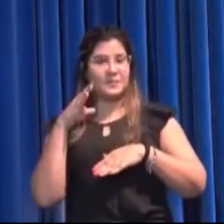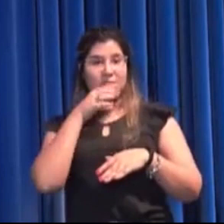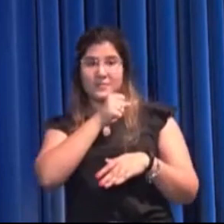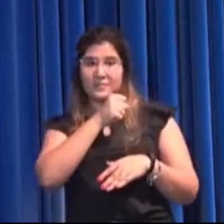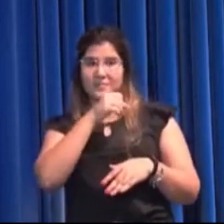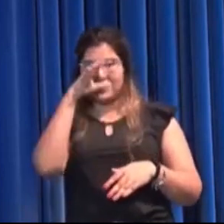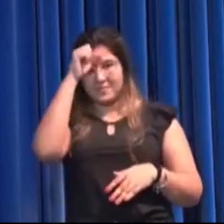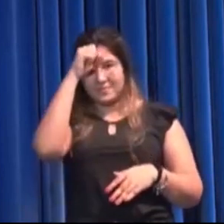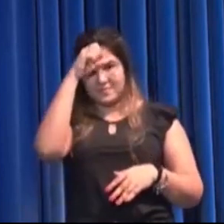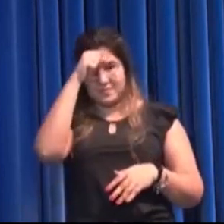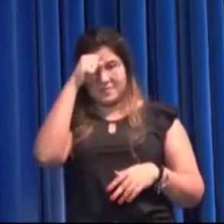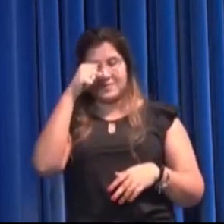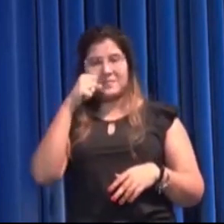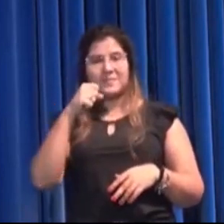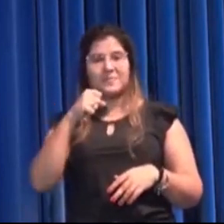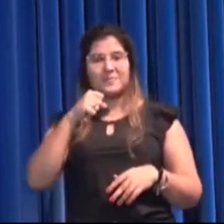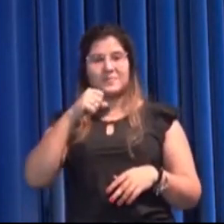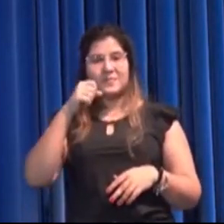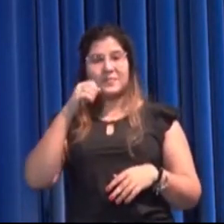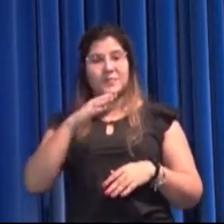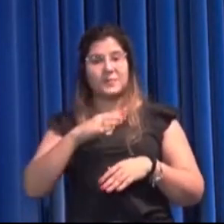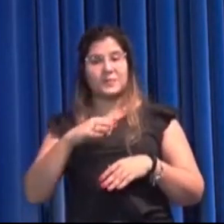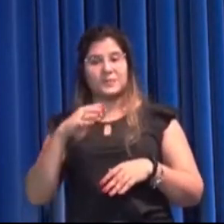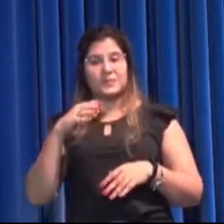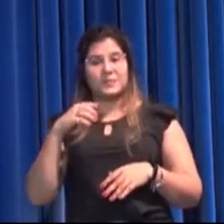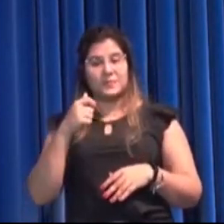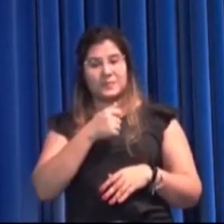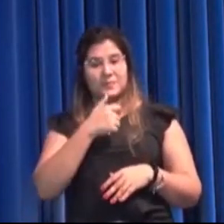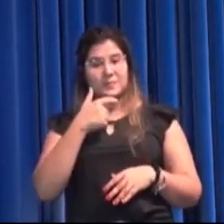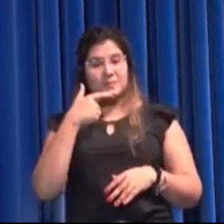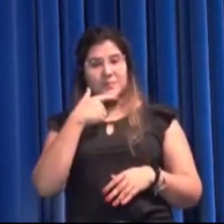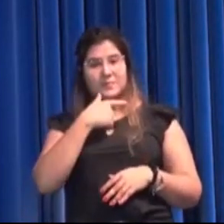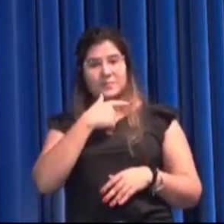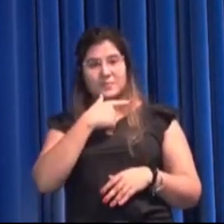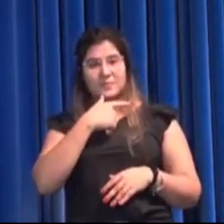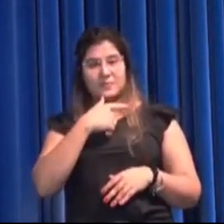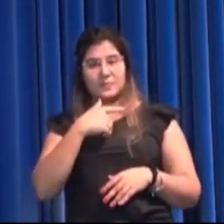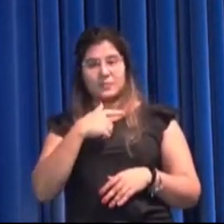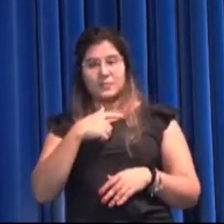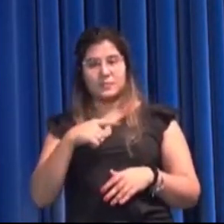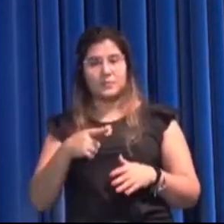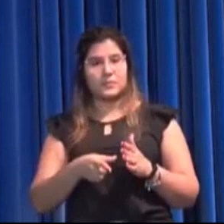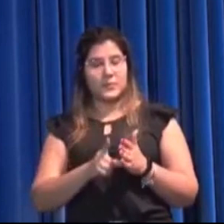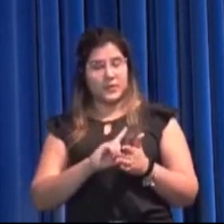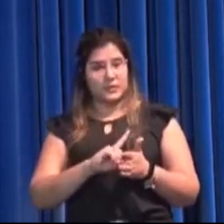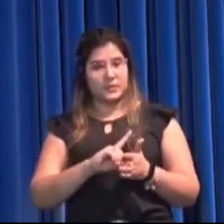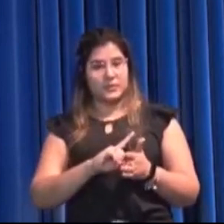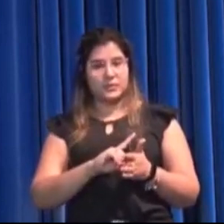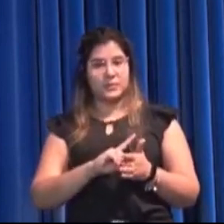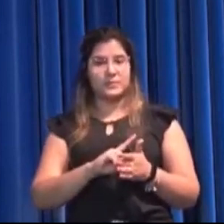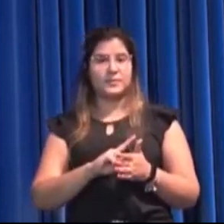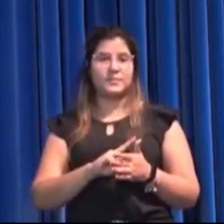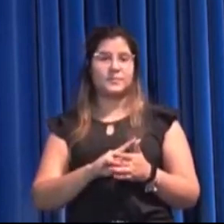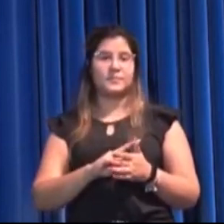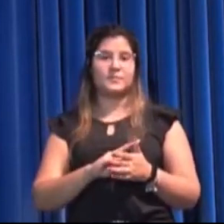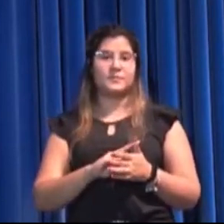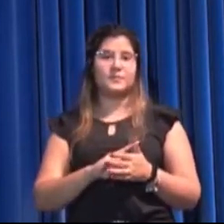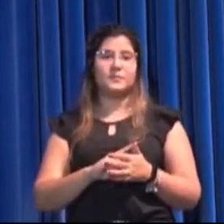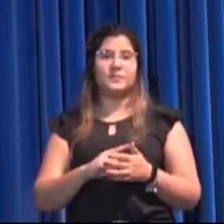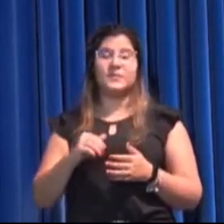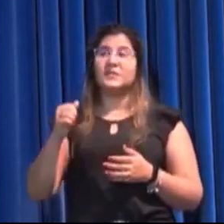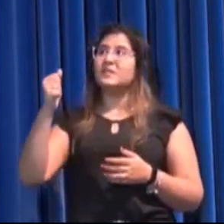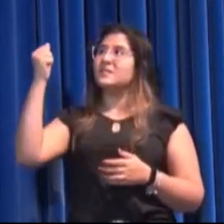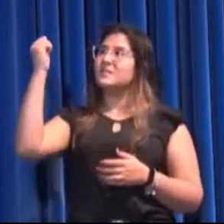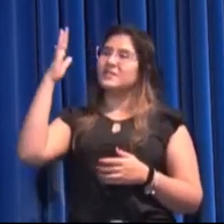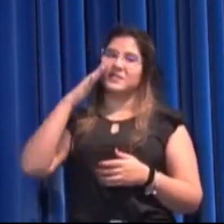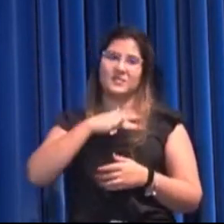lição, mais cedo nós vamos gozar das bênçãos, da graça, da misericórdia do nosso Deus,